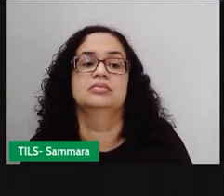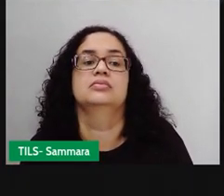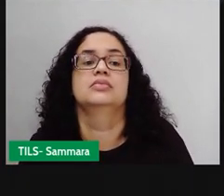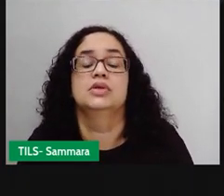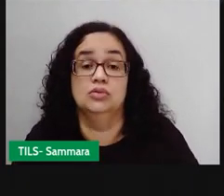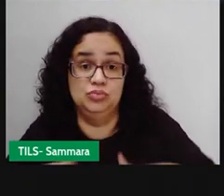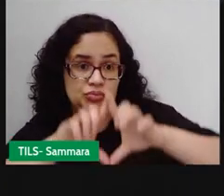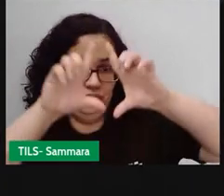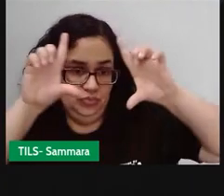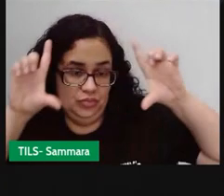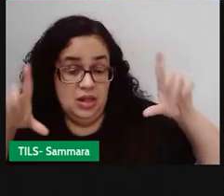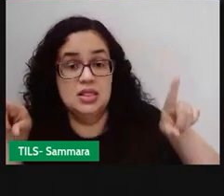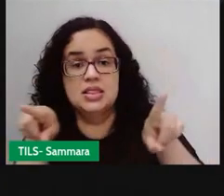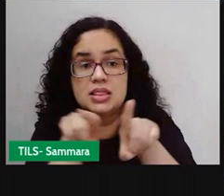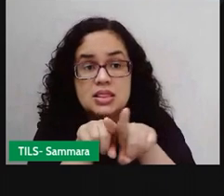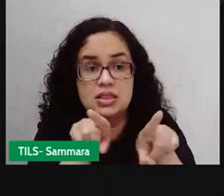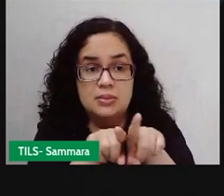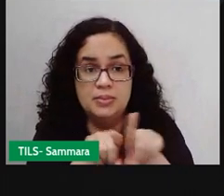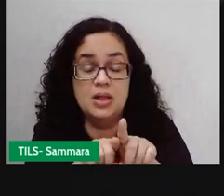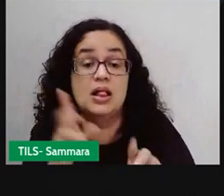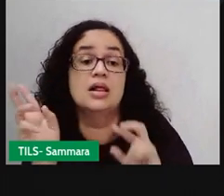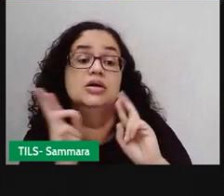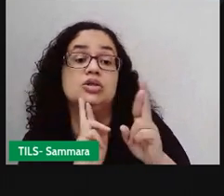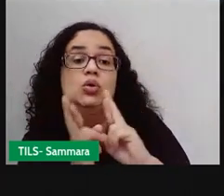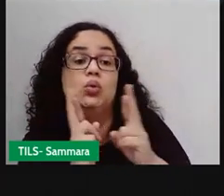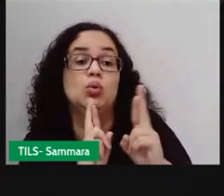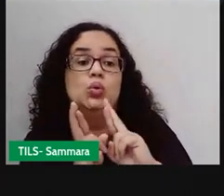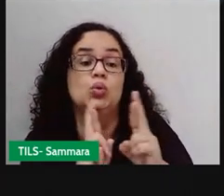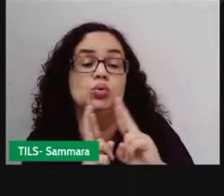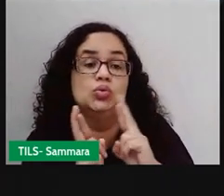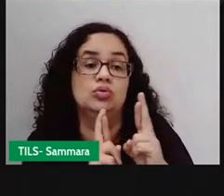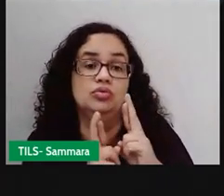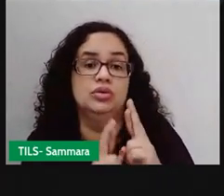Esse mural também, que está lá na rodoviária,